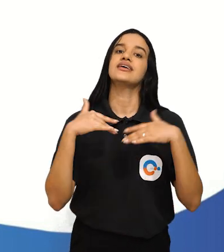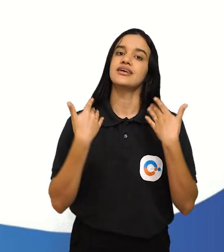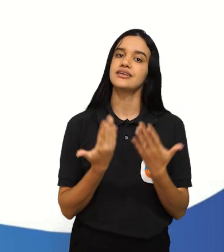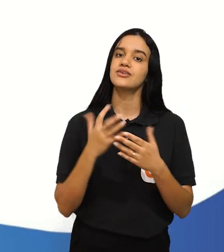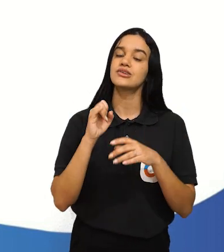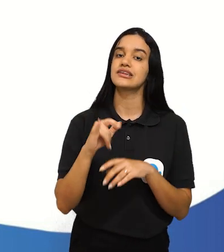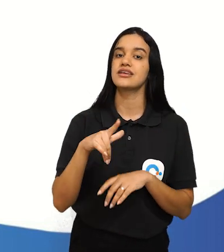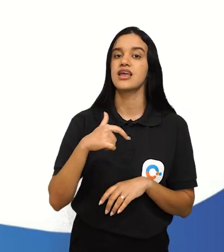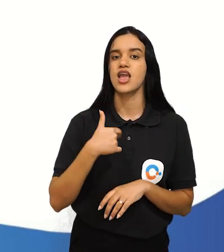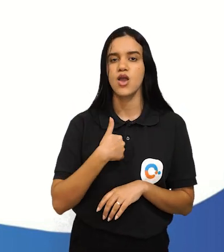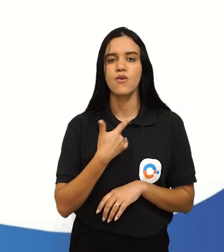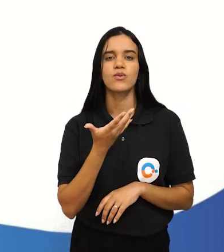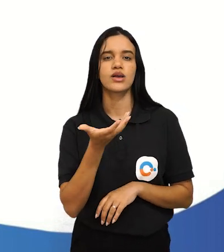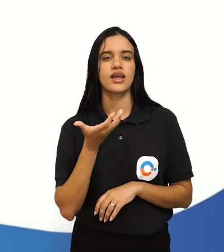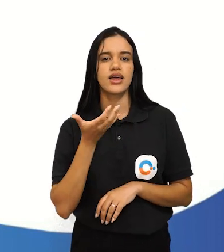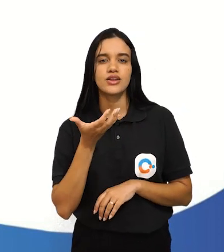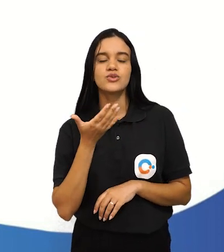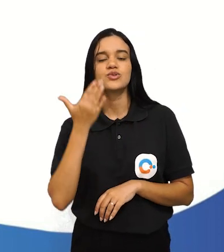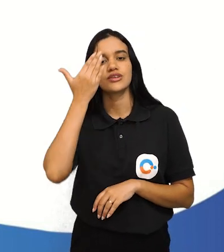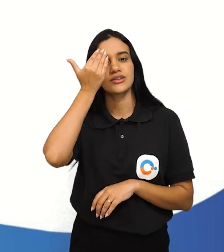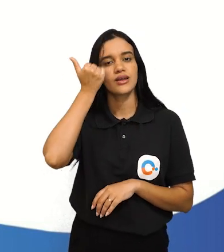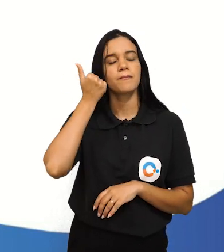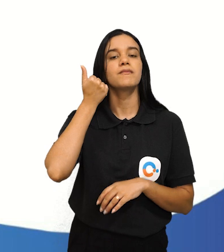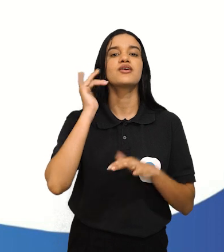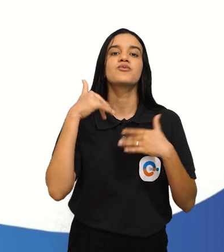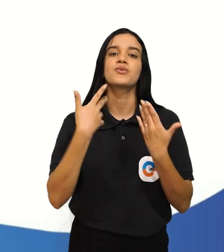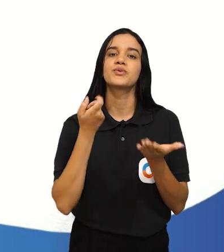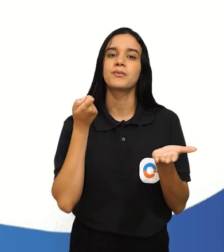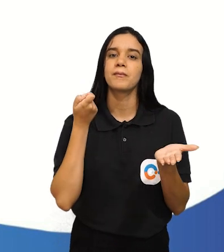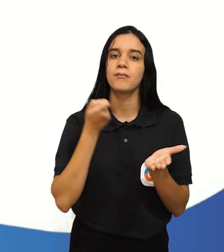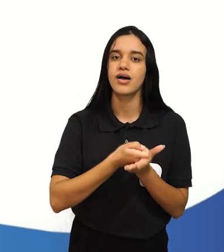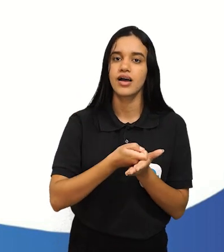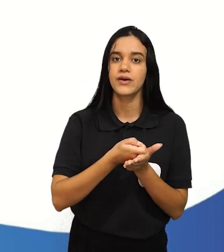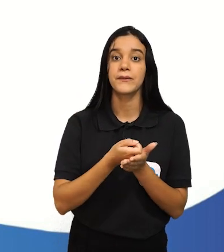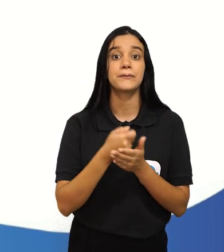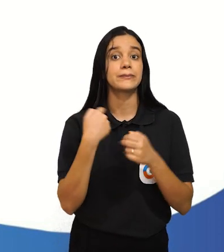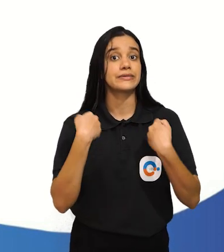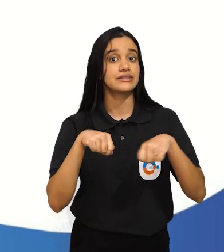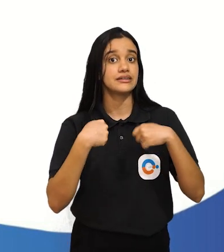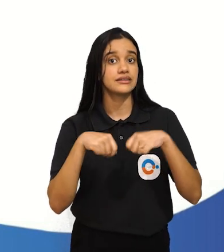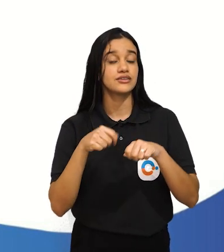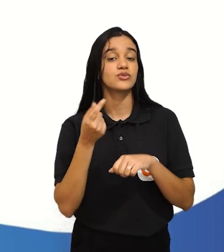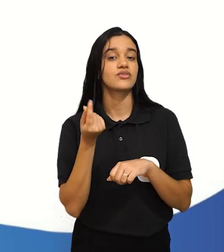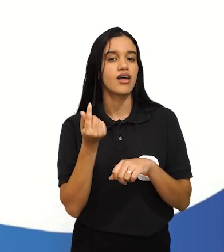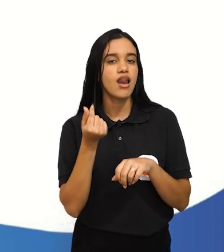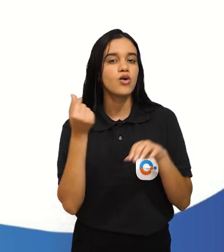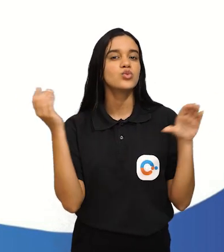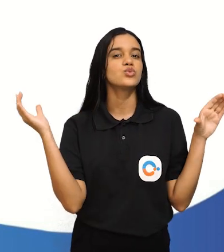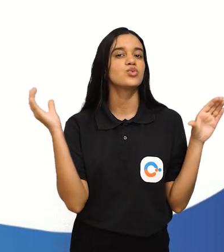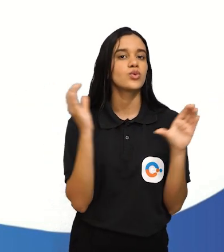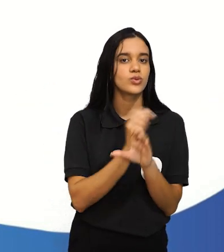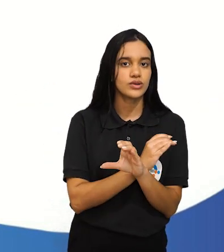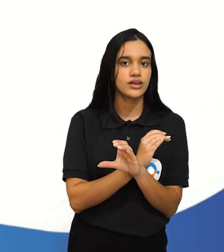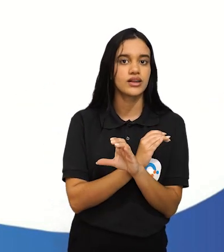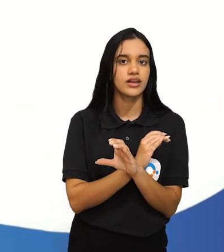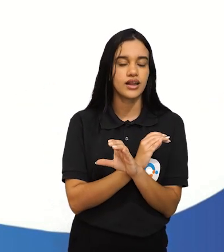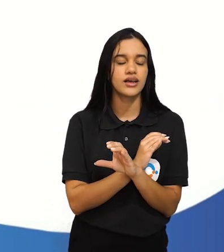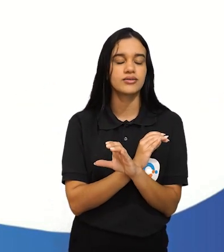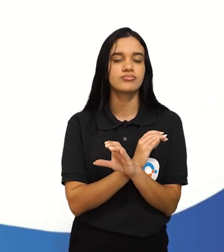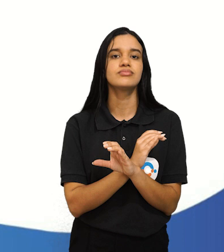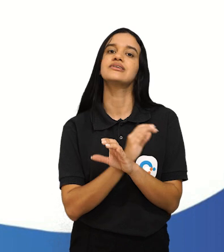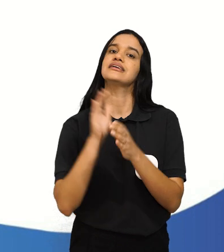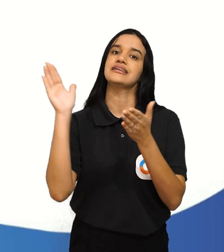eu quero saber quanto é que ele pagou eu preciso do valor total tirar o valor